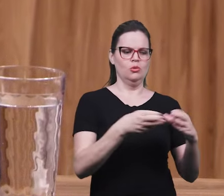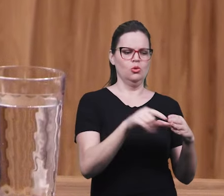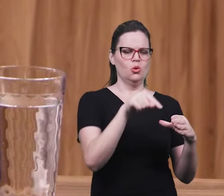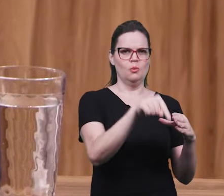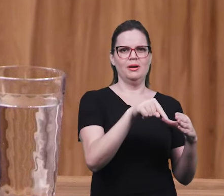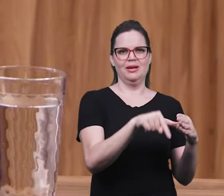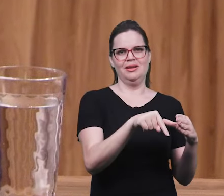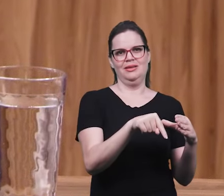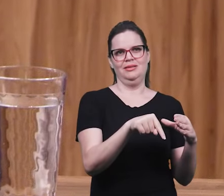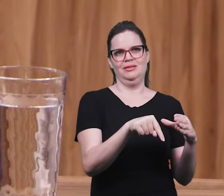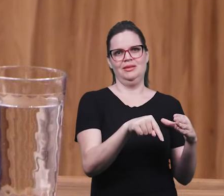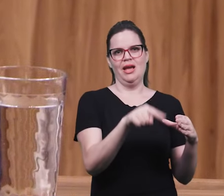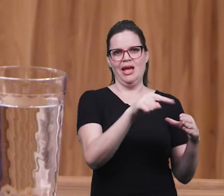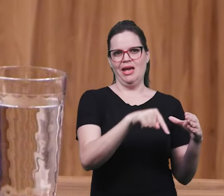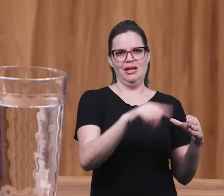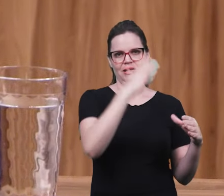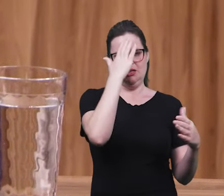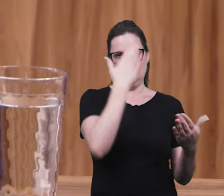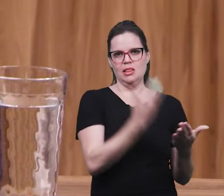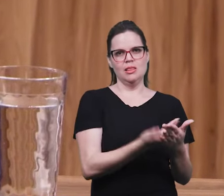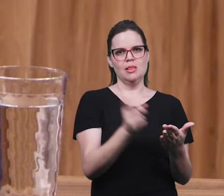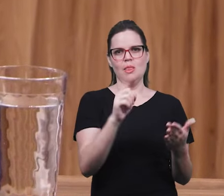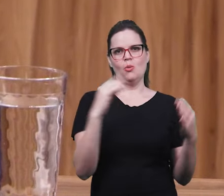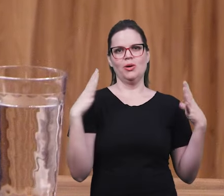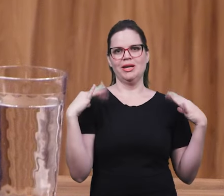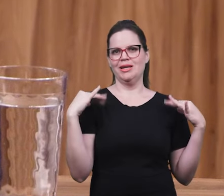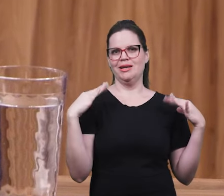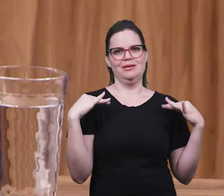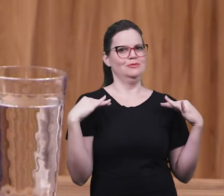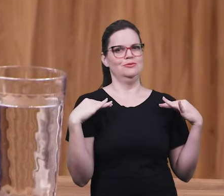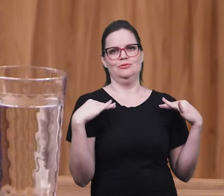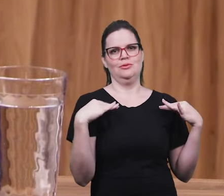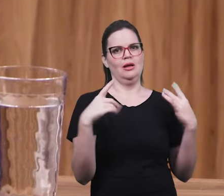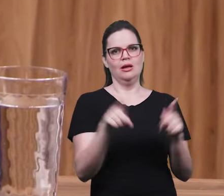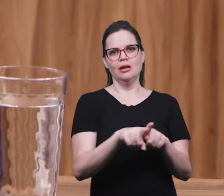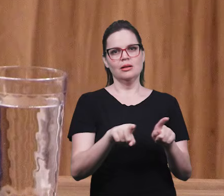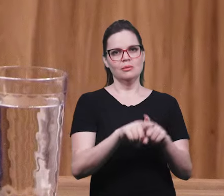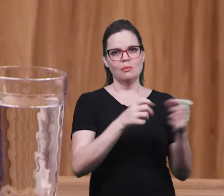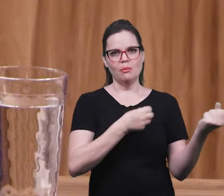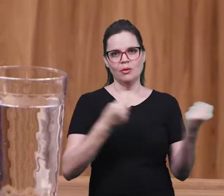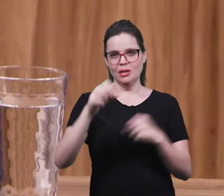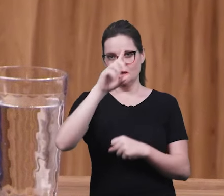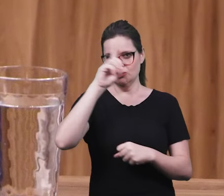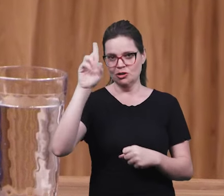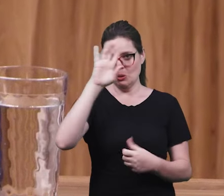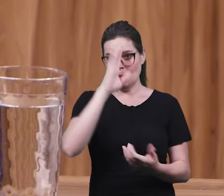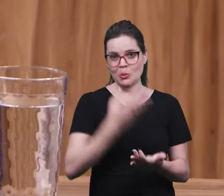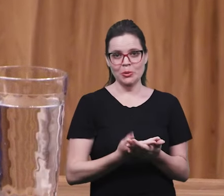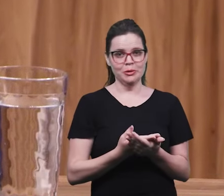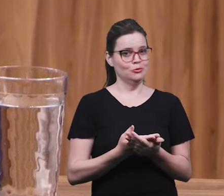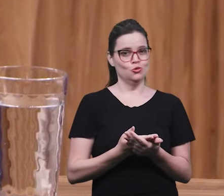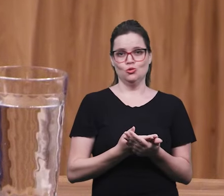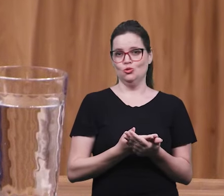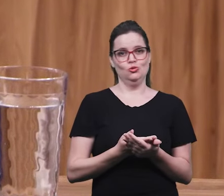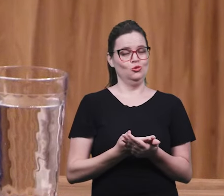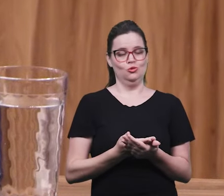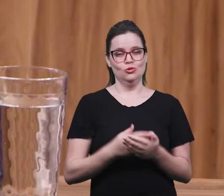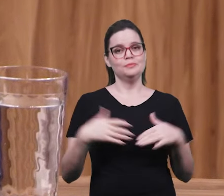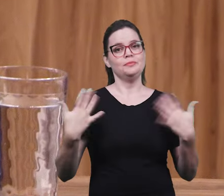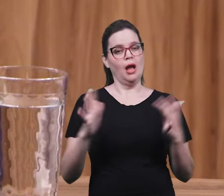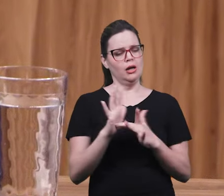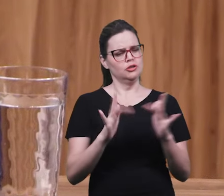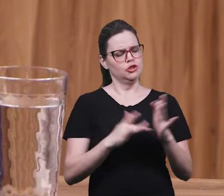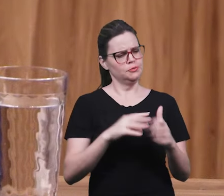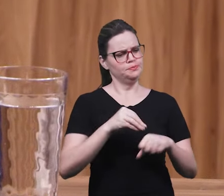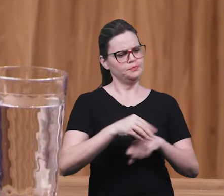Saduceus, né? Que, aliás, eles não criam em anjos e nem criam no poder de Deus, né? Então, Jesus vai exatamente dizer para eles o